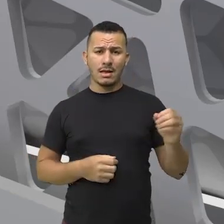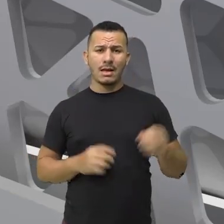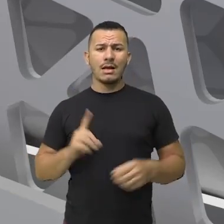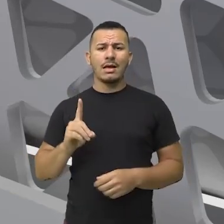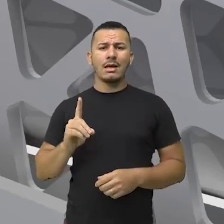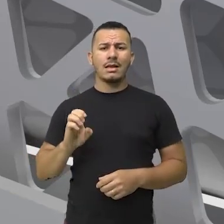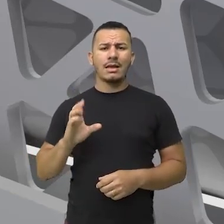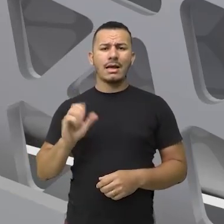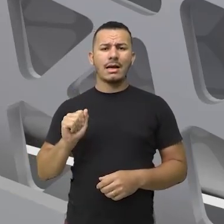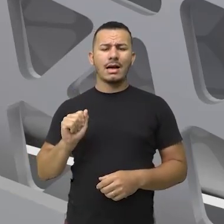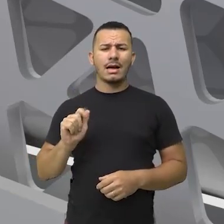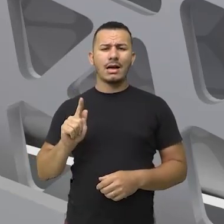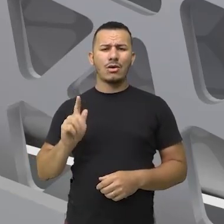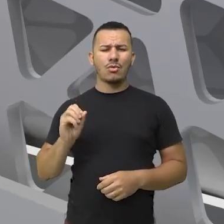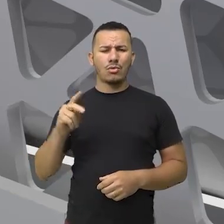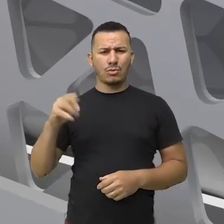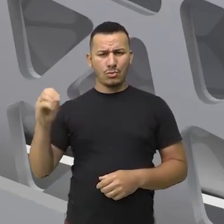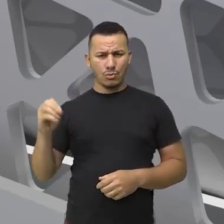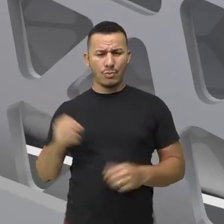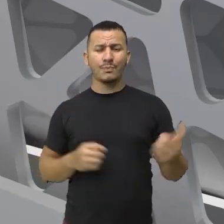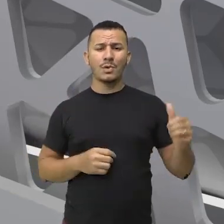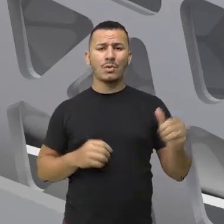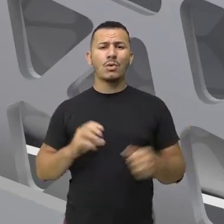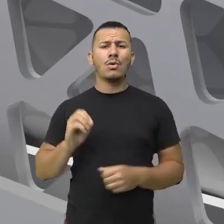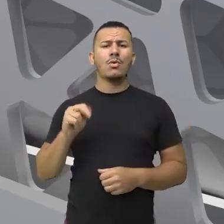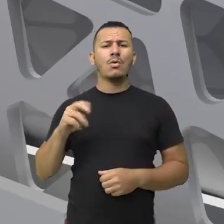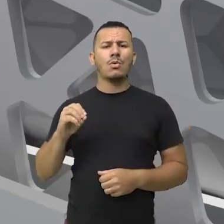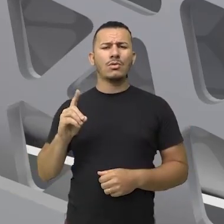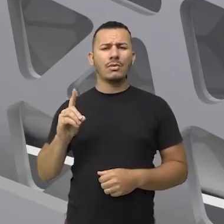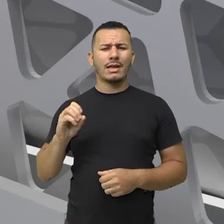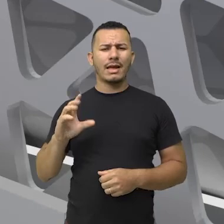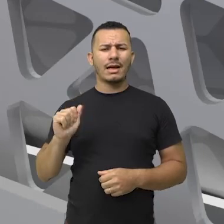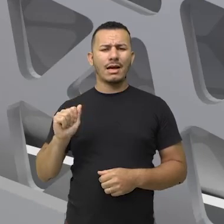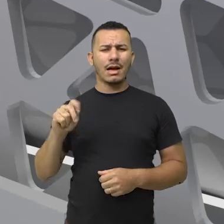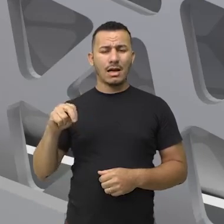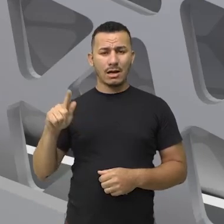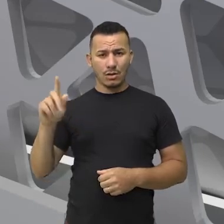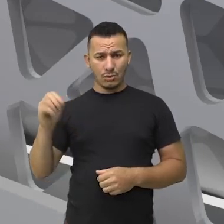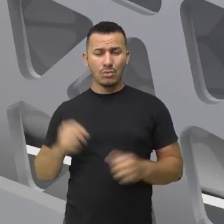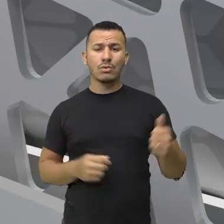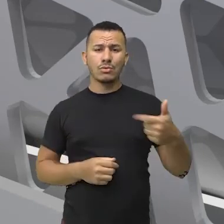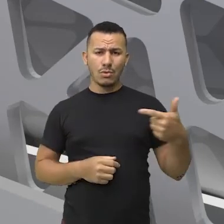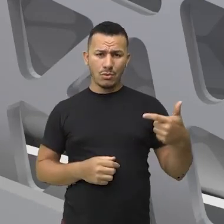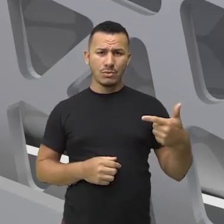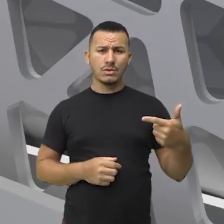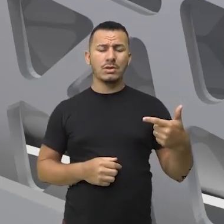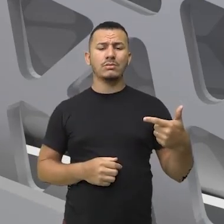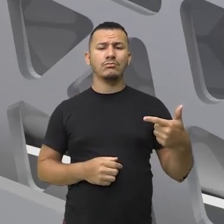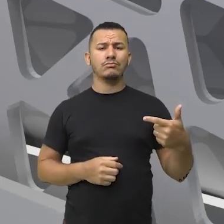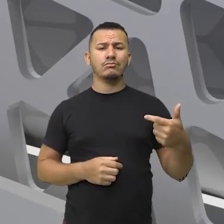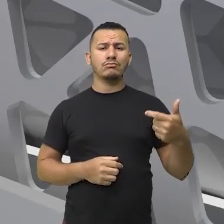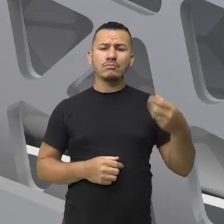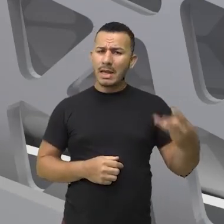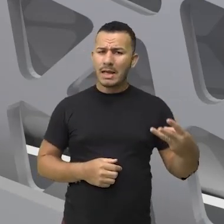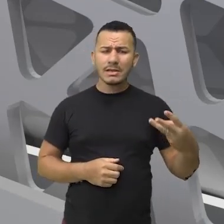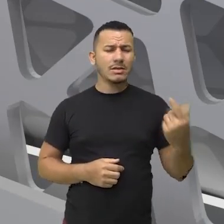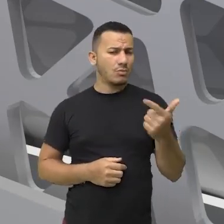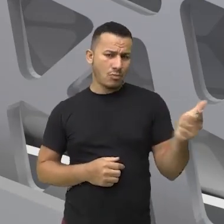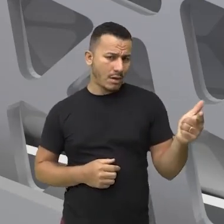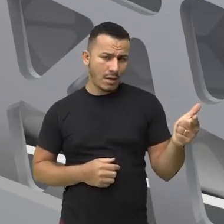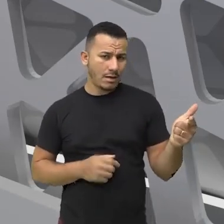decágono. Se eu tenho um de 11, é um decágono. Se eu tenho um de 12, é dodecágono. 13, não tem nome